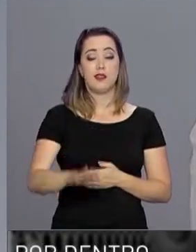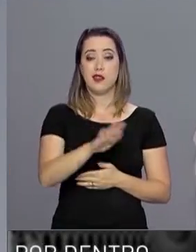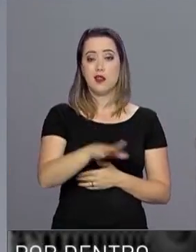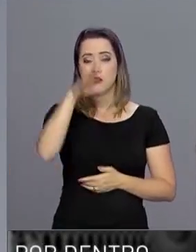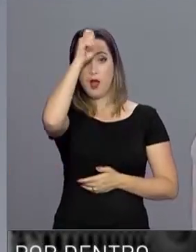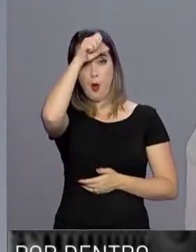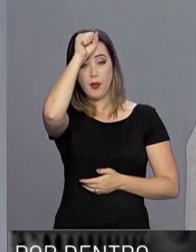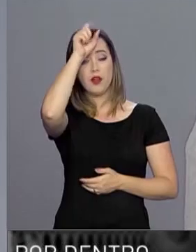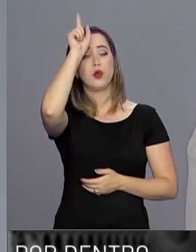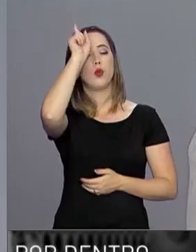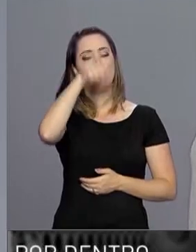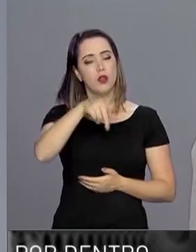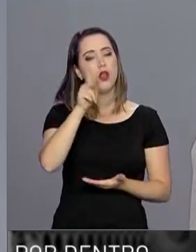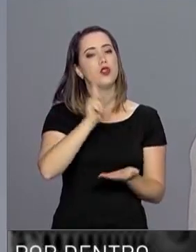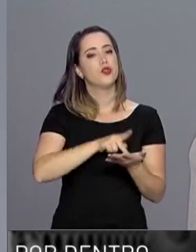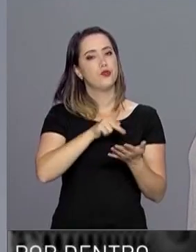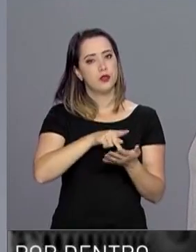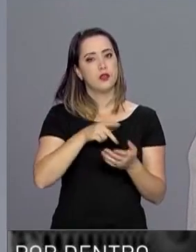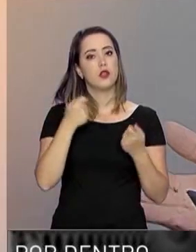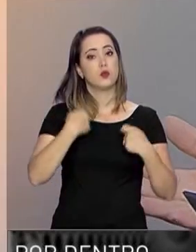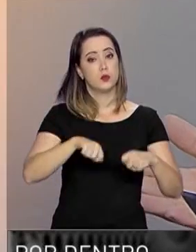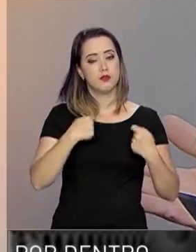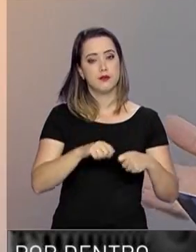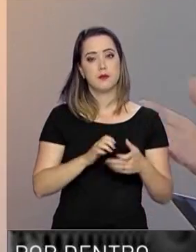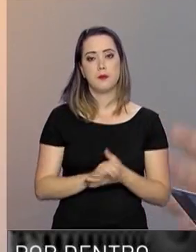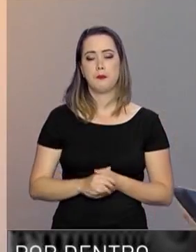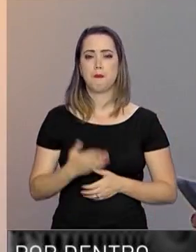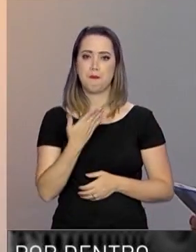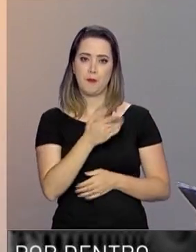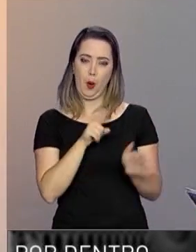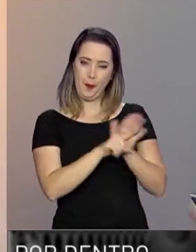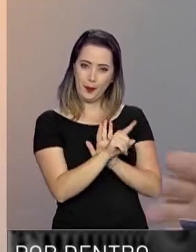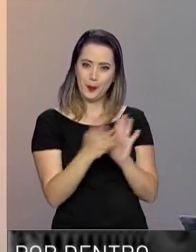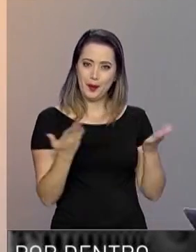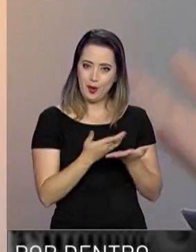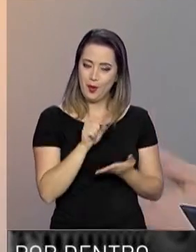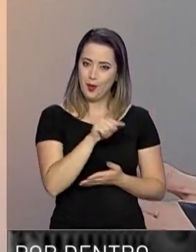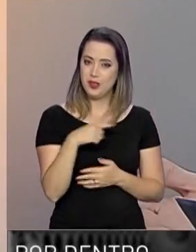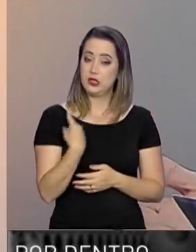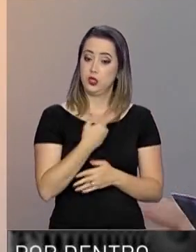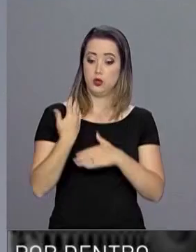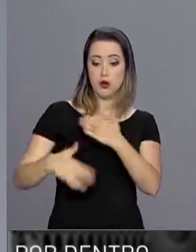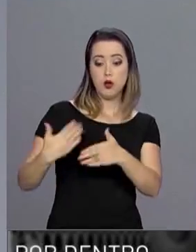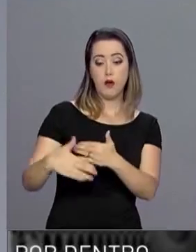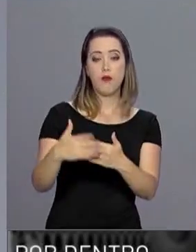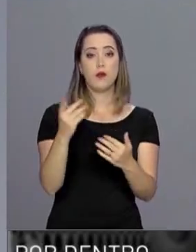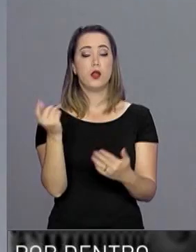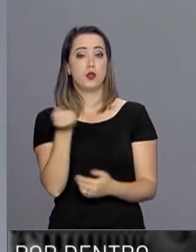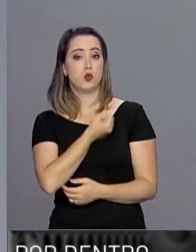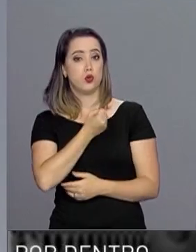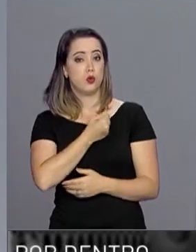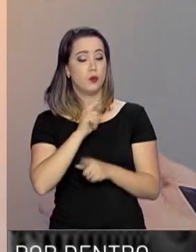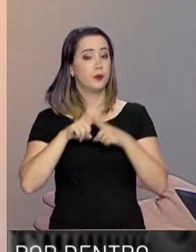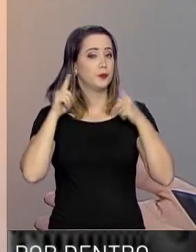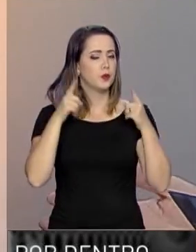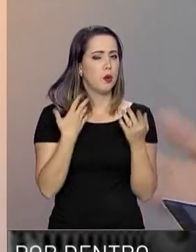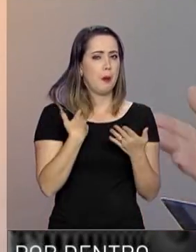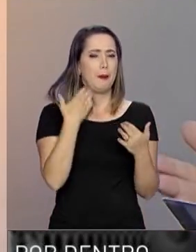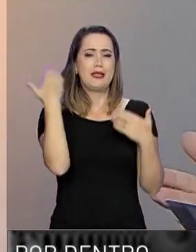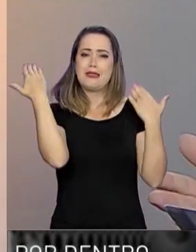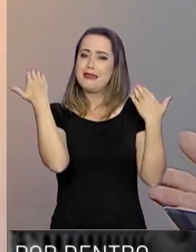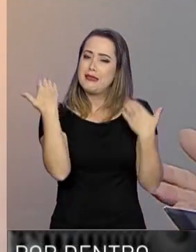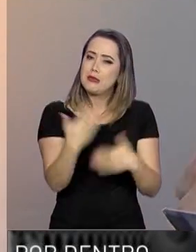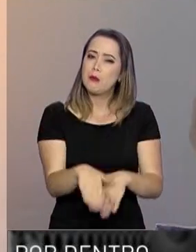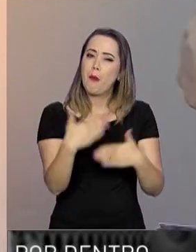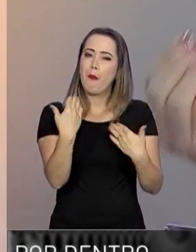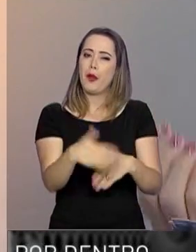que é realmente necessário. Bom, exatamente nesse sentido vem a minha pergunta, né? A gente teve avanços quantitativos, mas as avaliações